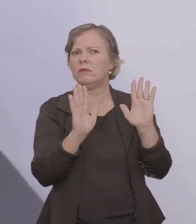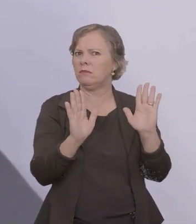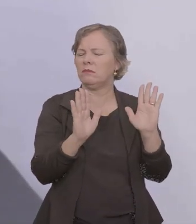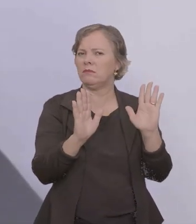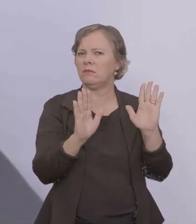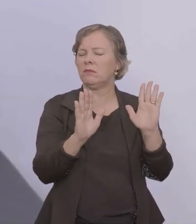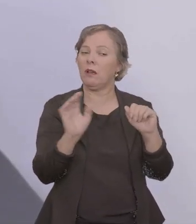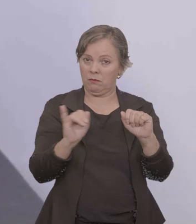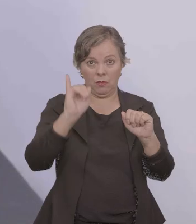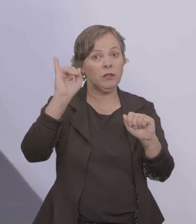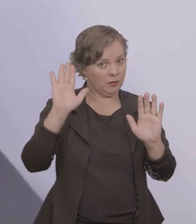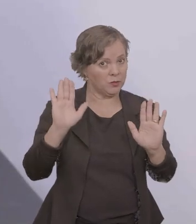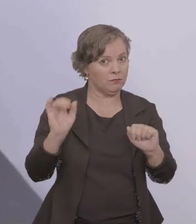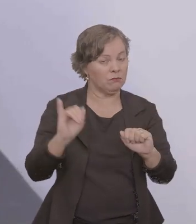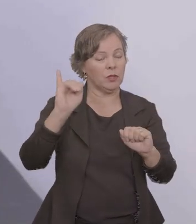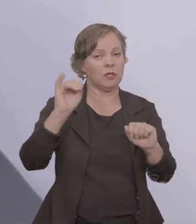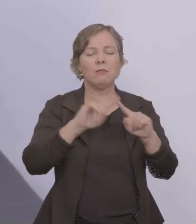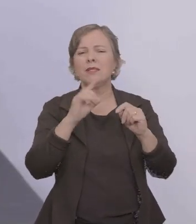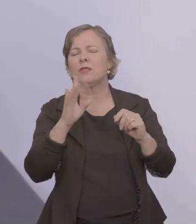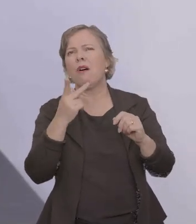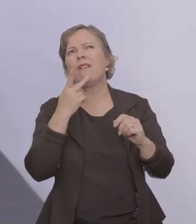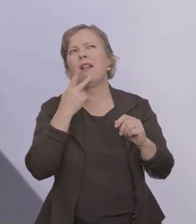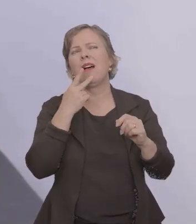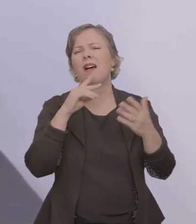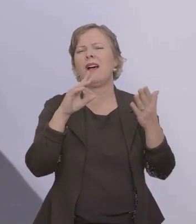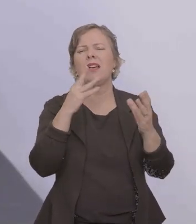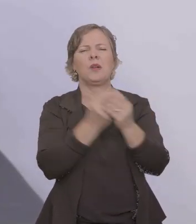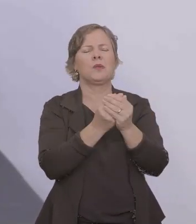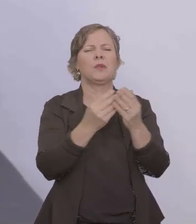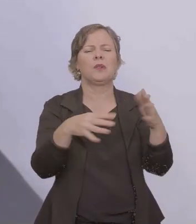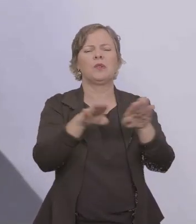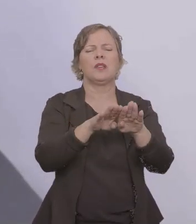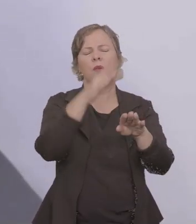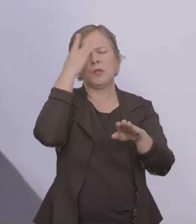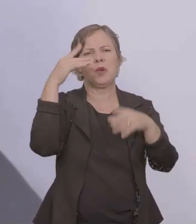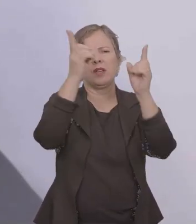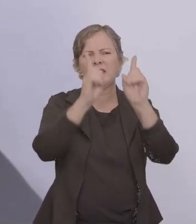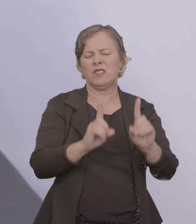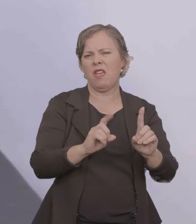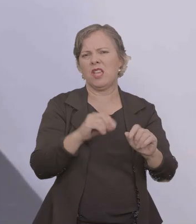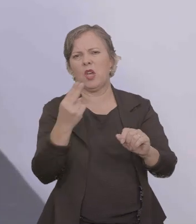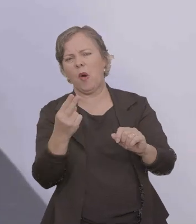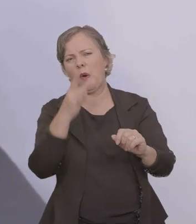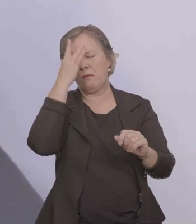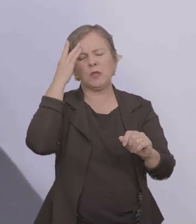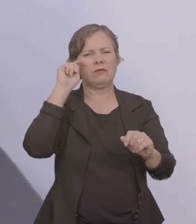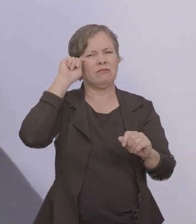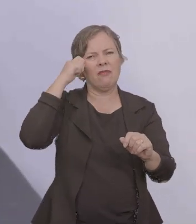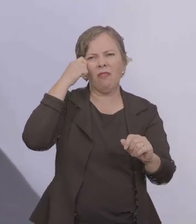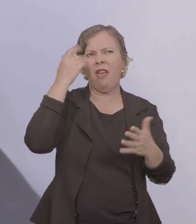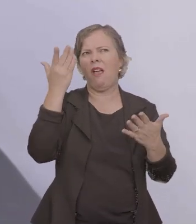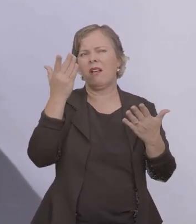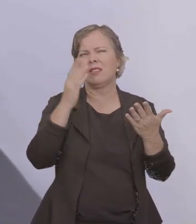importantes, obviamente são muito importantes, mas apenas na inclusão da pessoa com deficiência, na pessoa nas